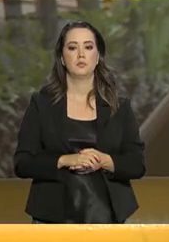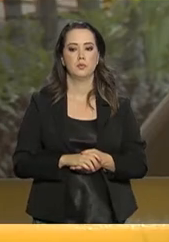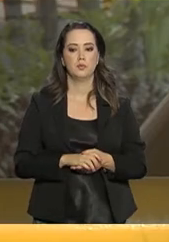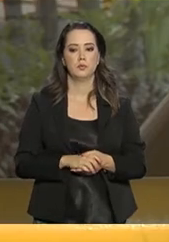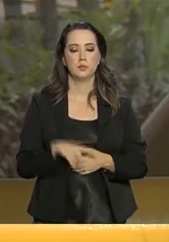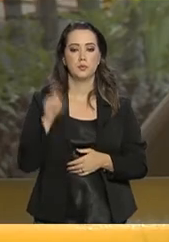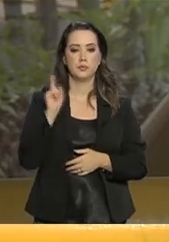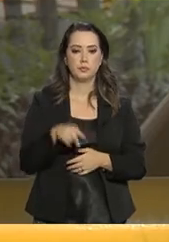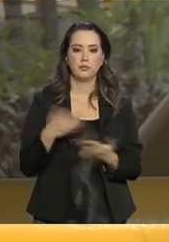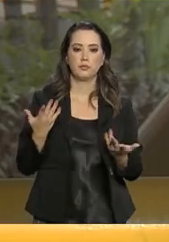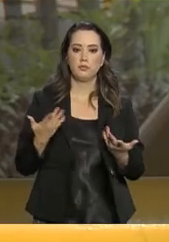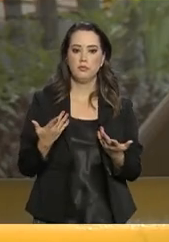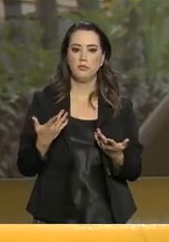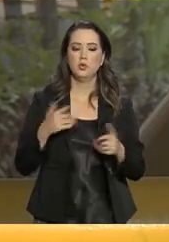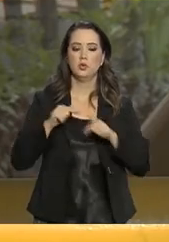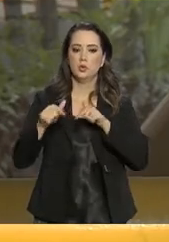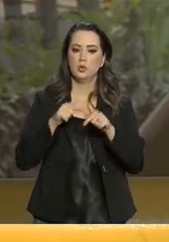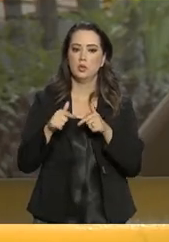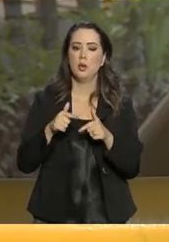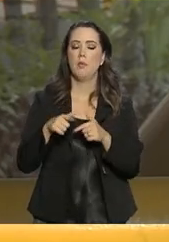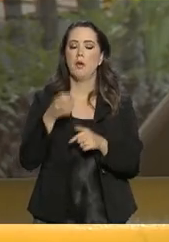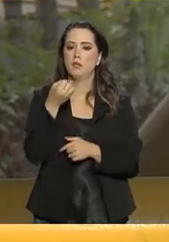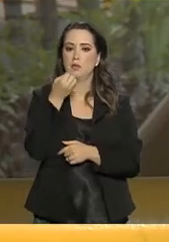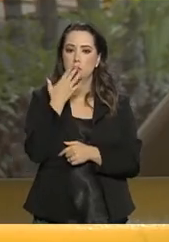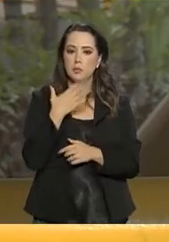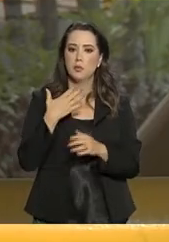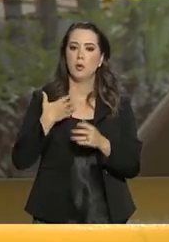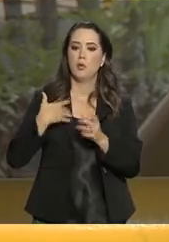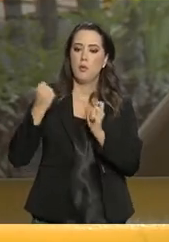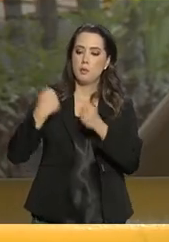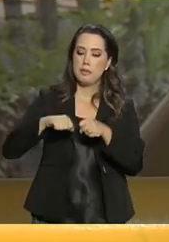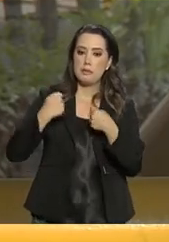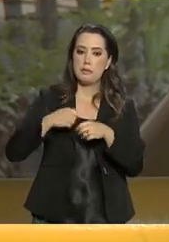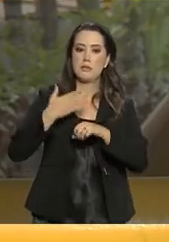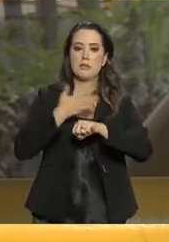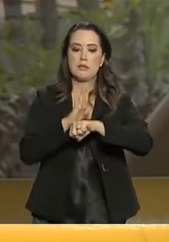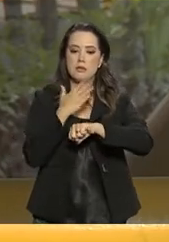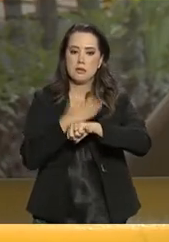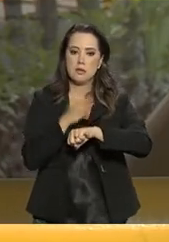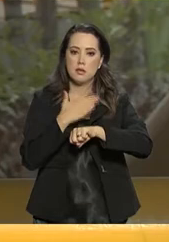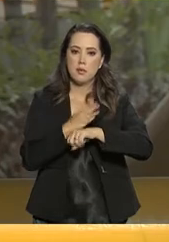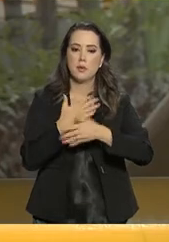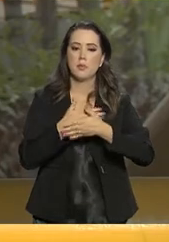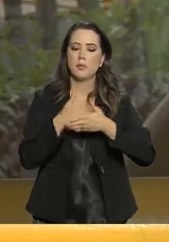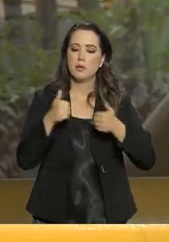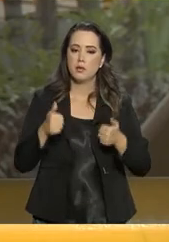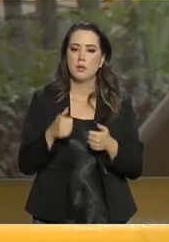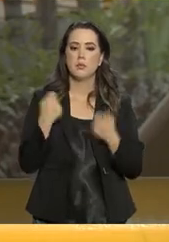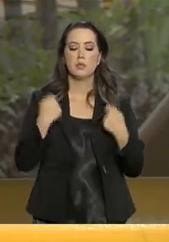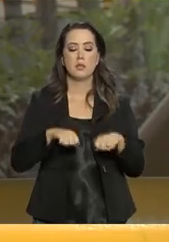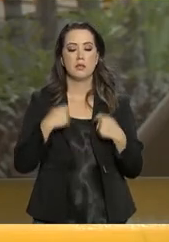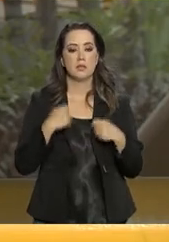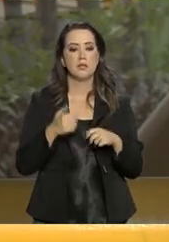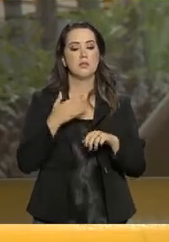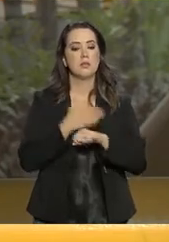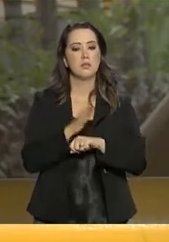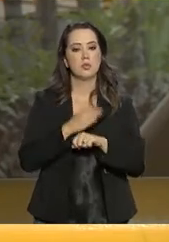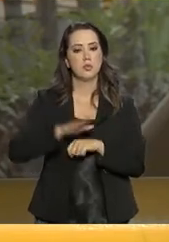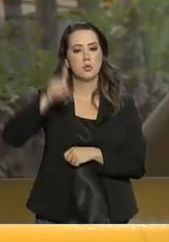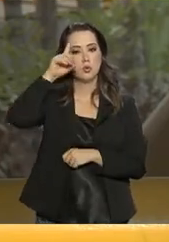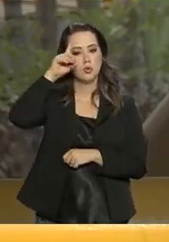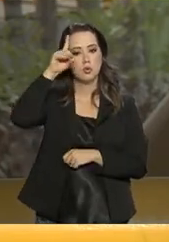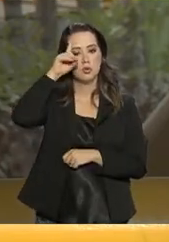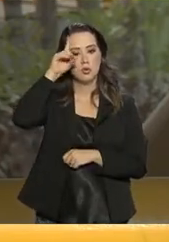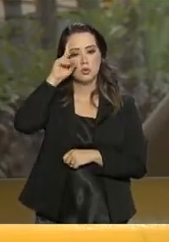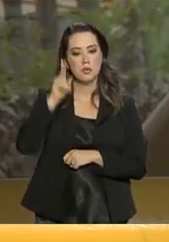mercado está exigindo muito ele está muito competitivo então se tem que se preparar melhor você tem que se qualificar dia a dia